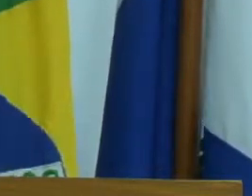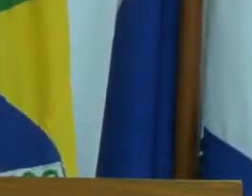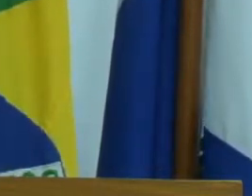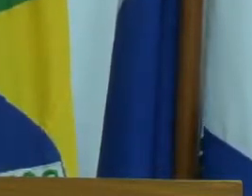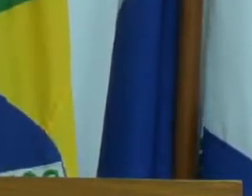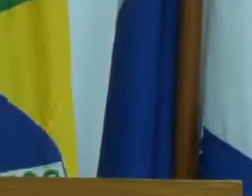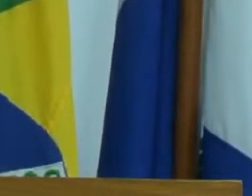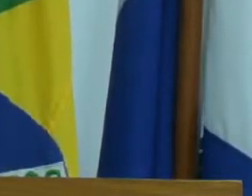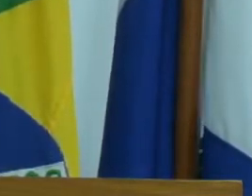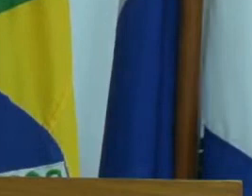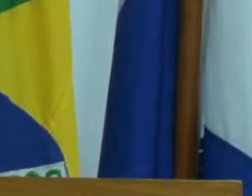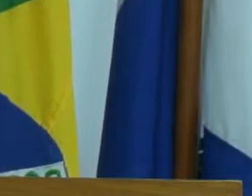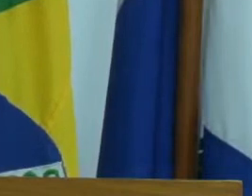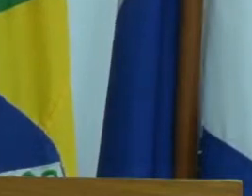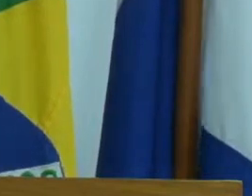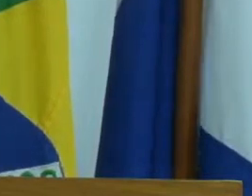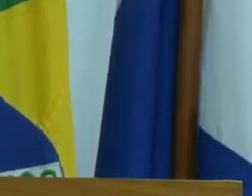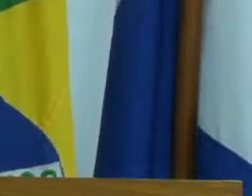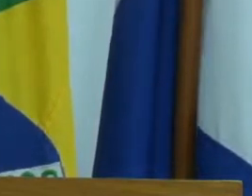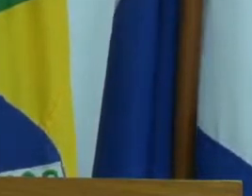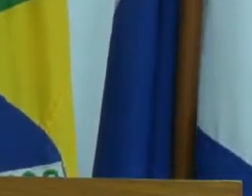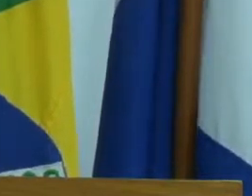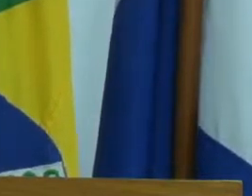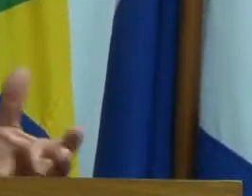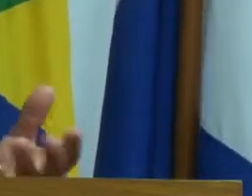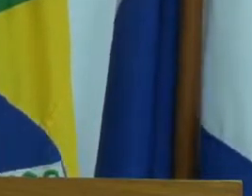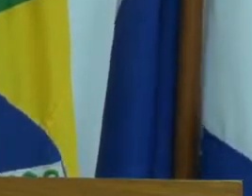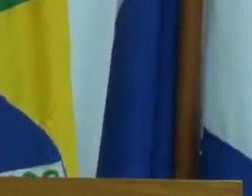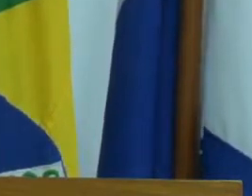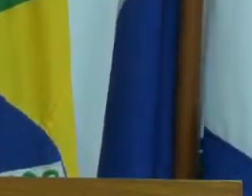um lado para outro. E nós sabemos que